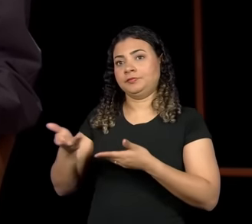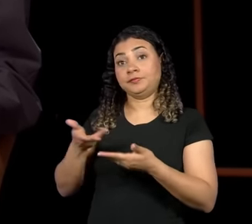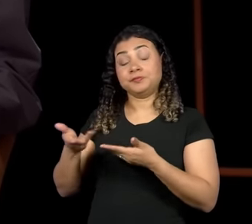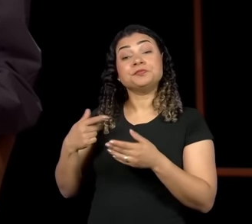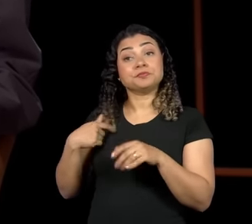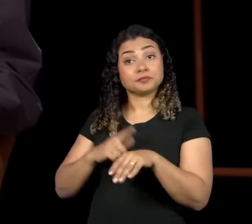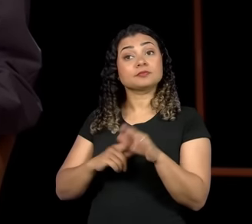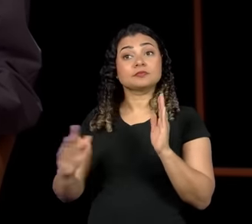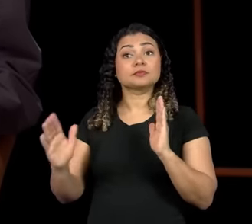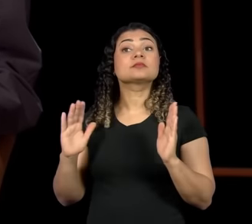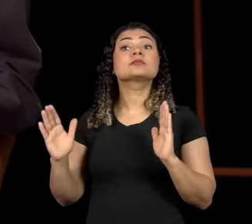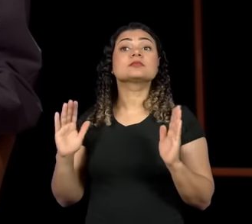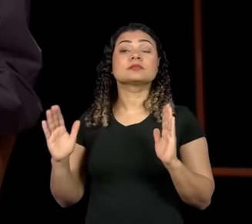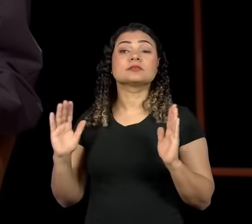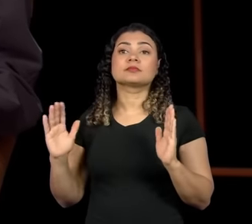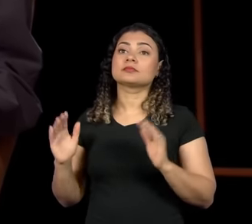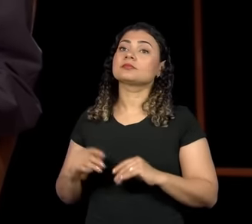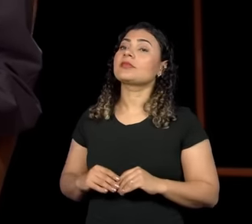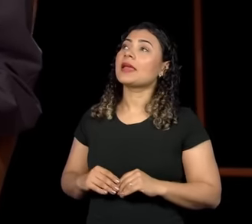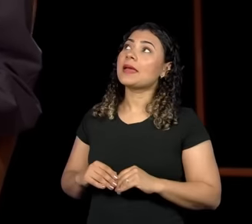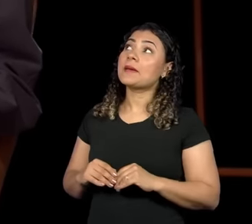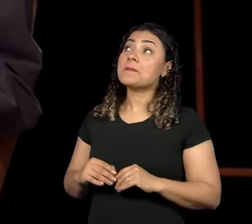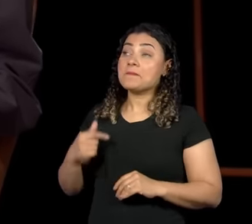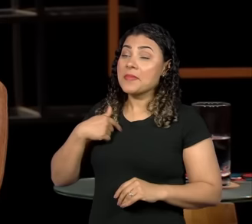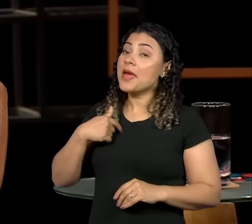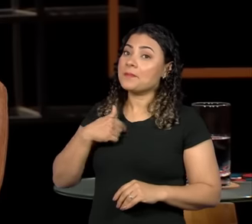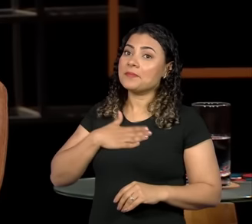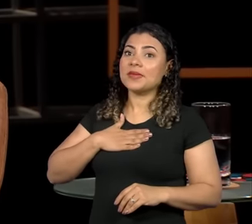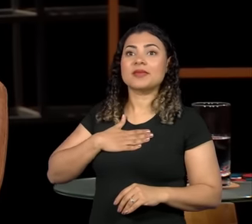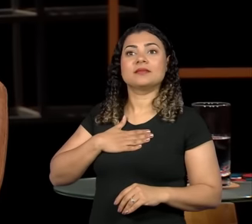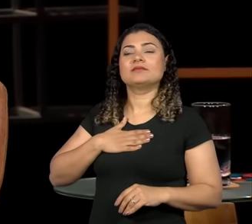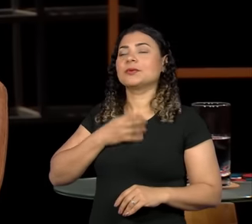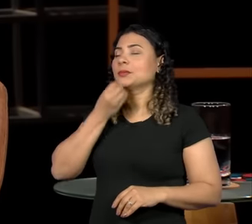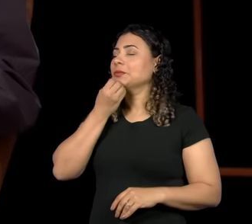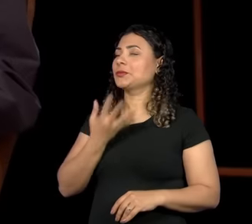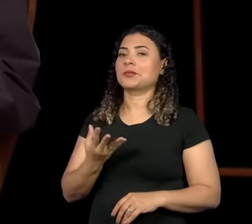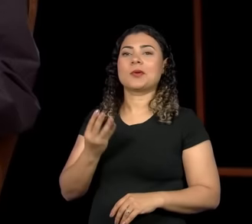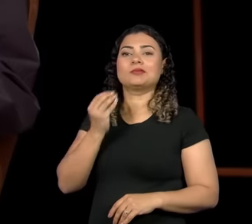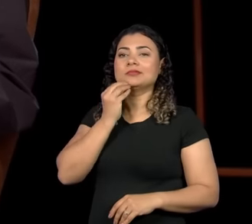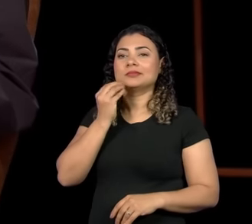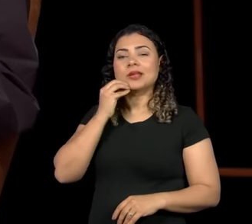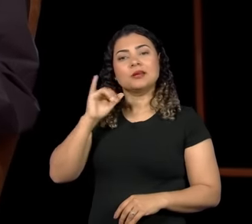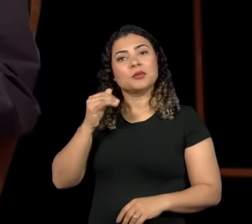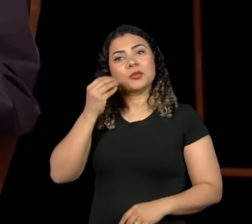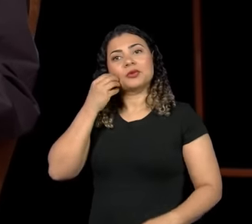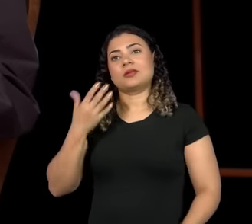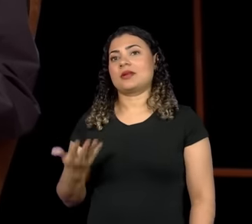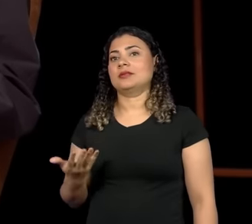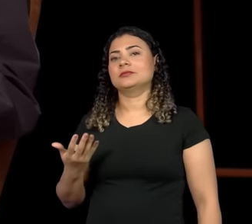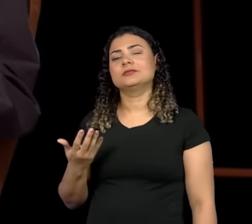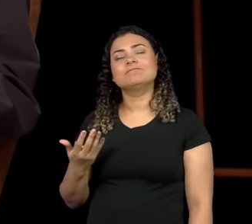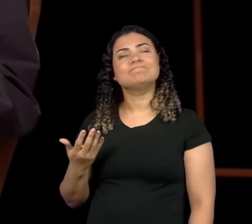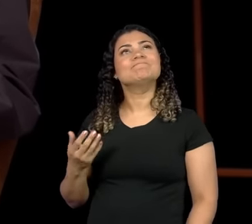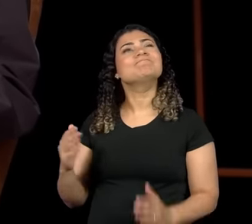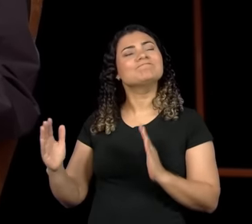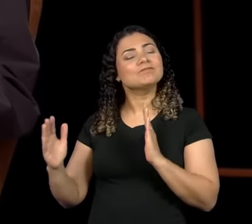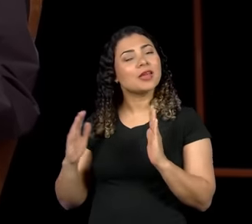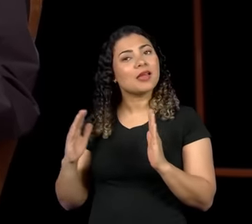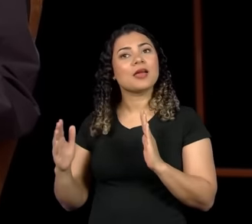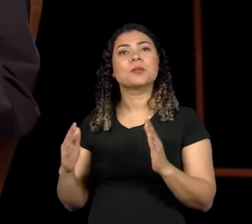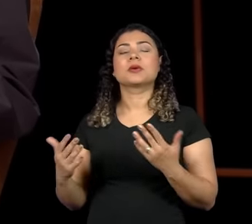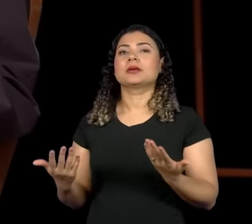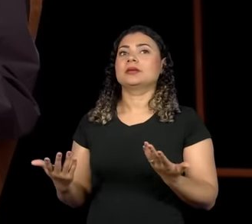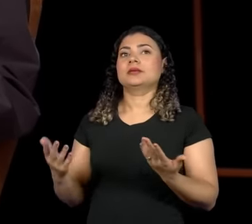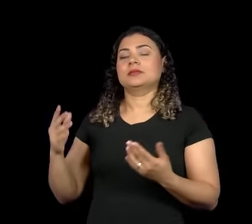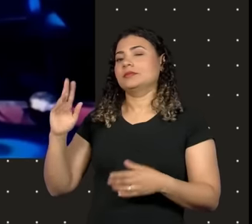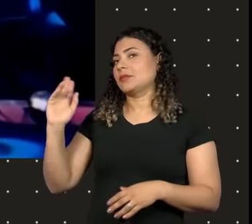época também, assim, para mim foi um privilégio também. Enfim, foi uma época também que não